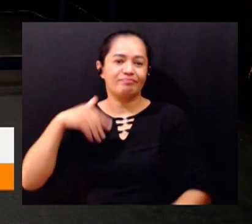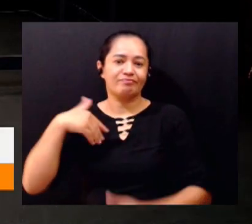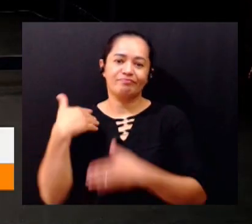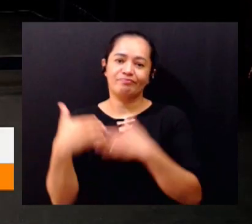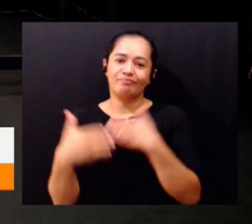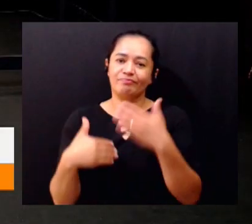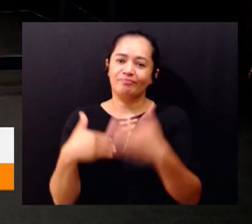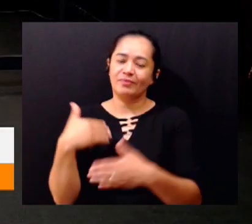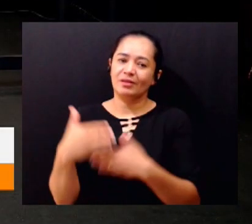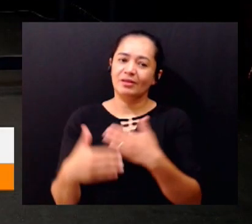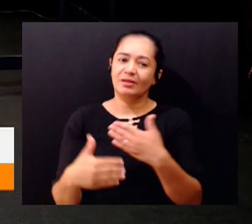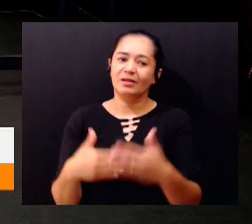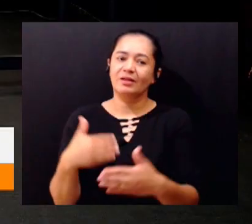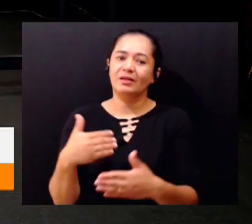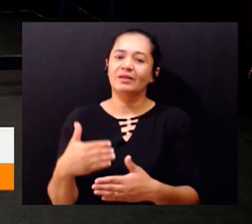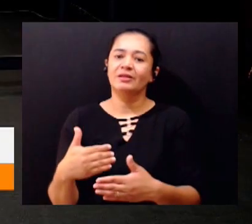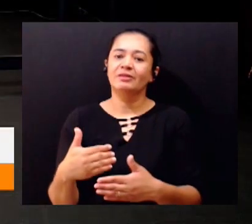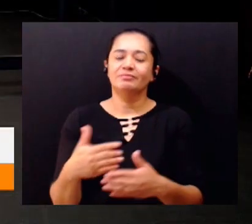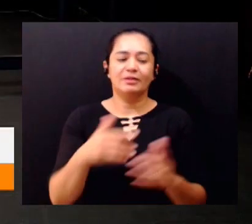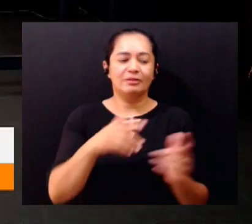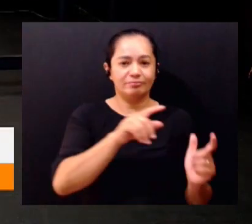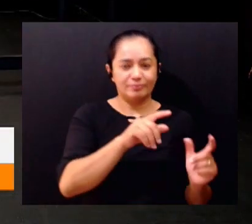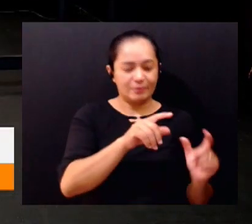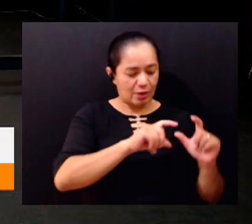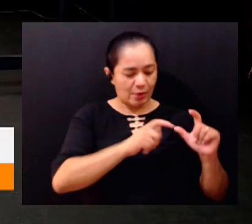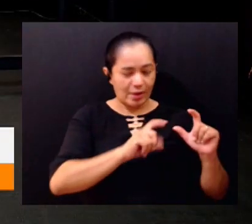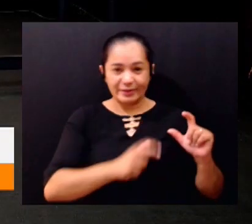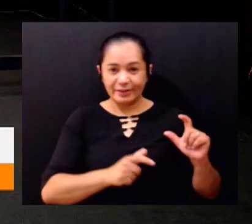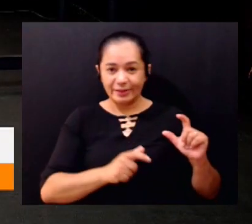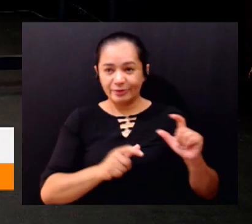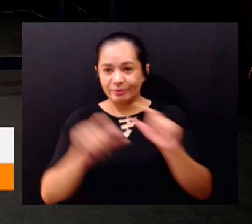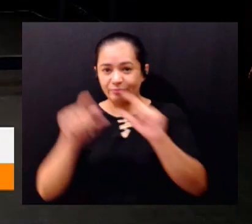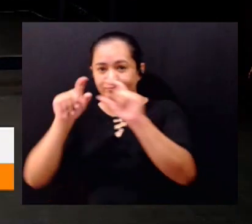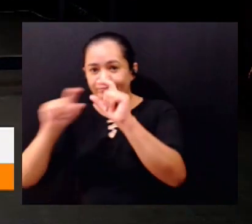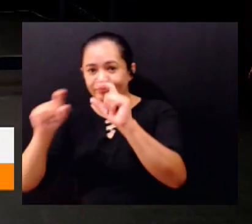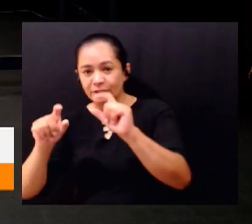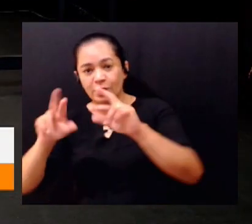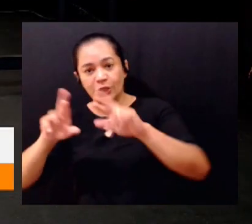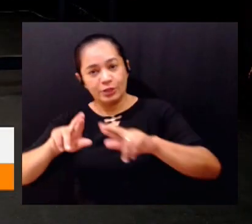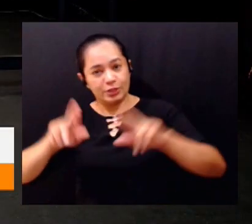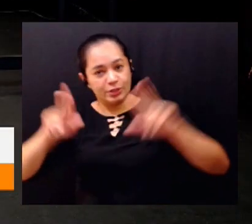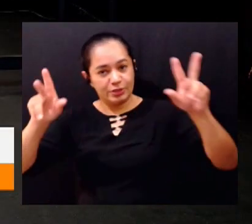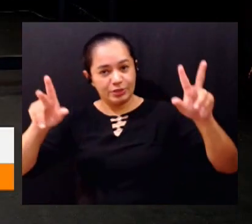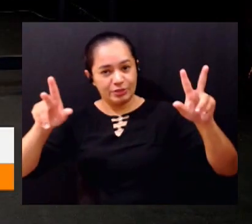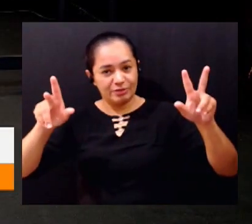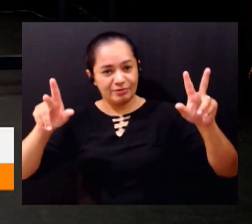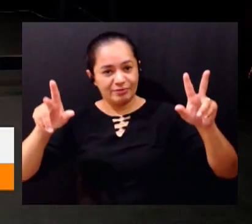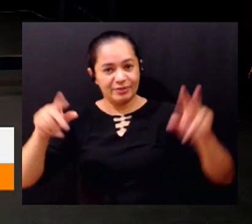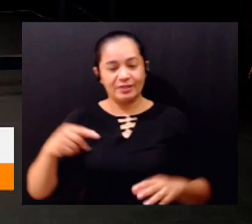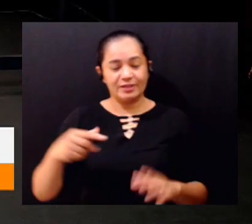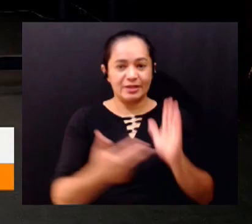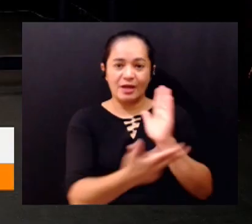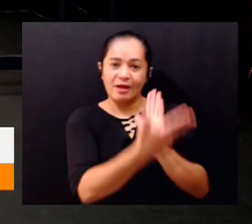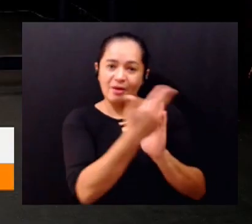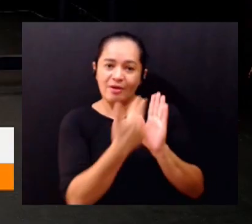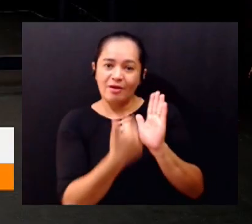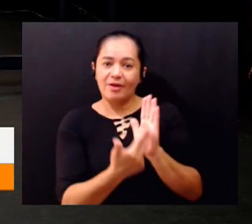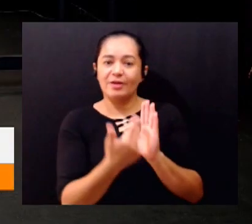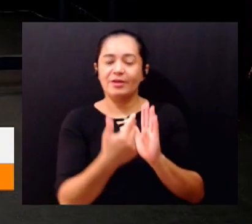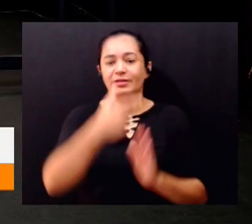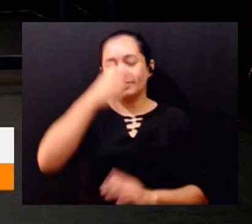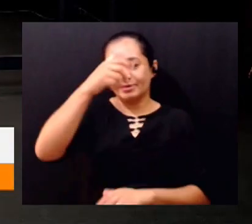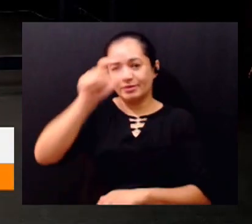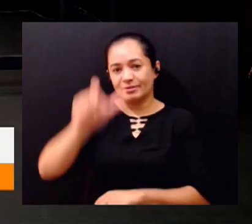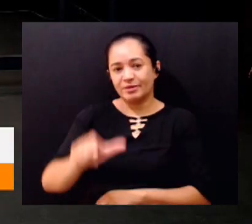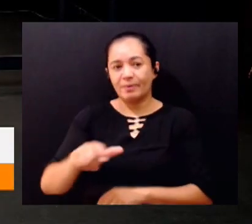tirinha para quadrinhos, é uma outra pegada. Sim. E aí, a estética do personagem eu tive que mudar. Então, você faz um desenho mais infantilizado na tirinha,